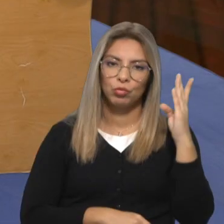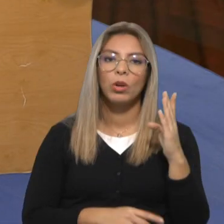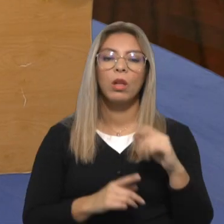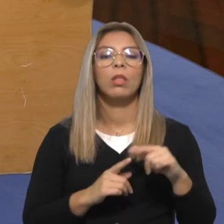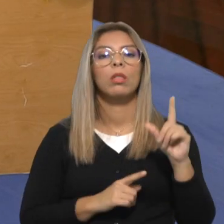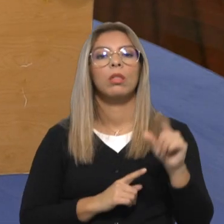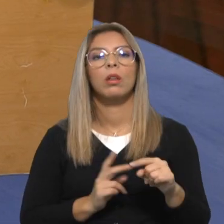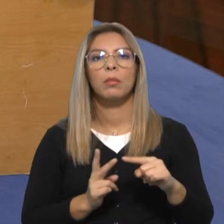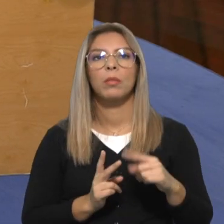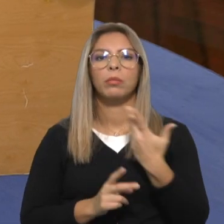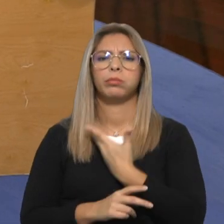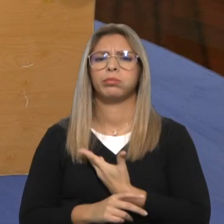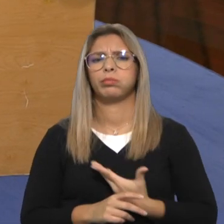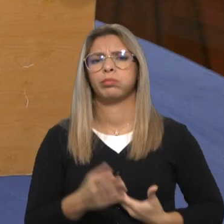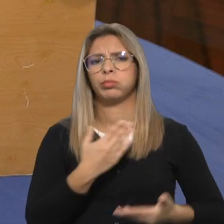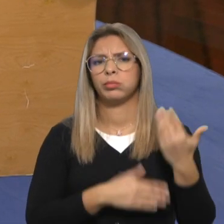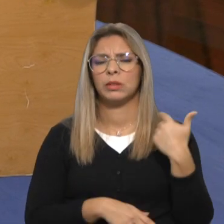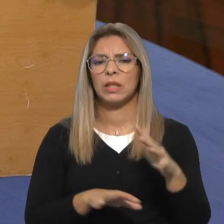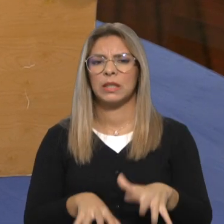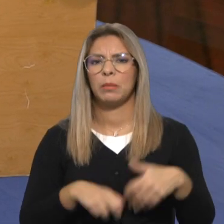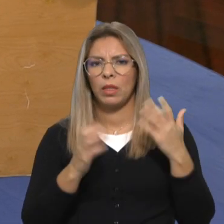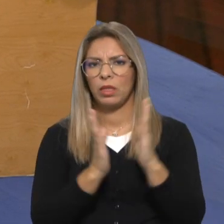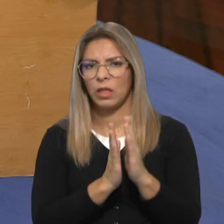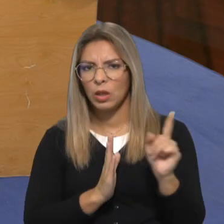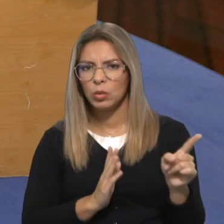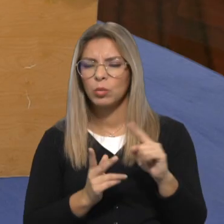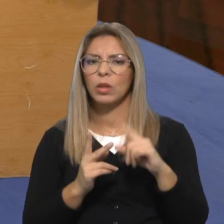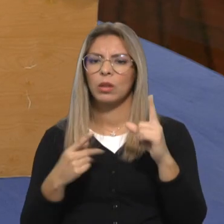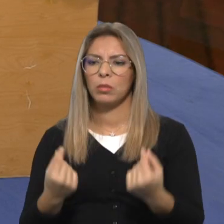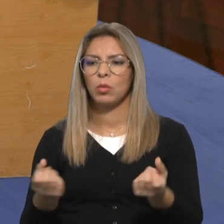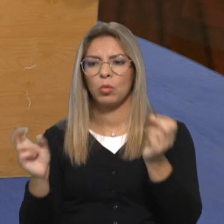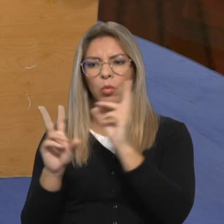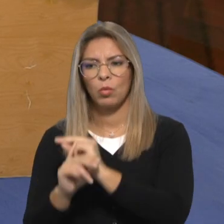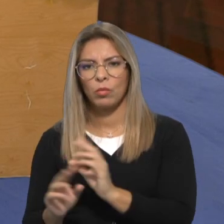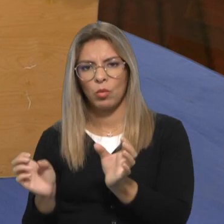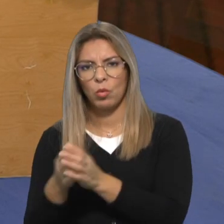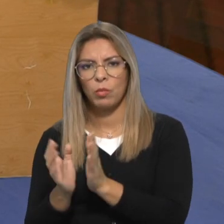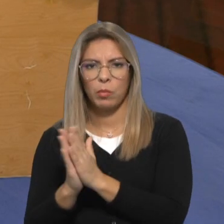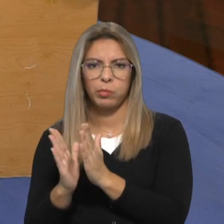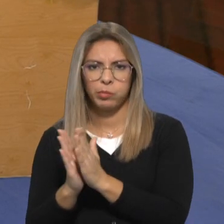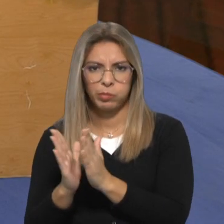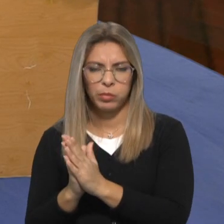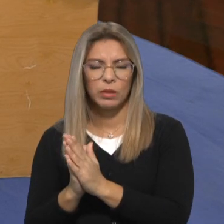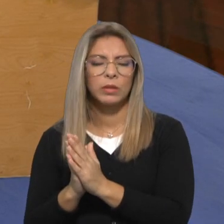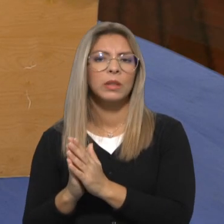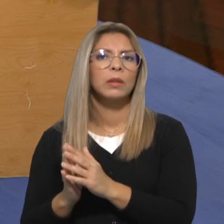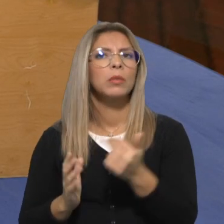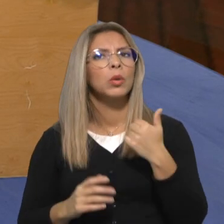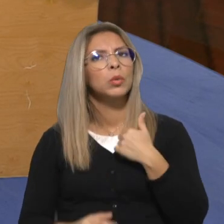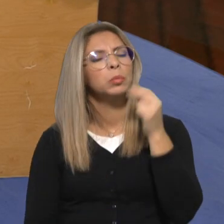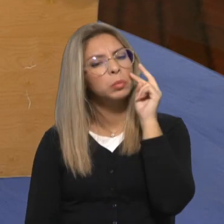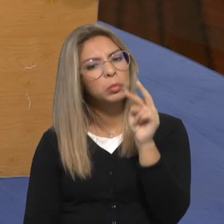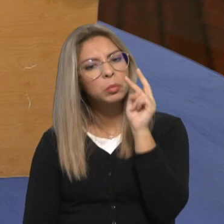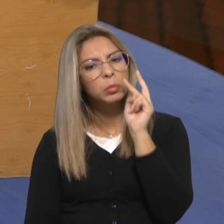mais antigos de alguns das Assembleias de Deus, até aos novos evangélicos, novas comunidades evangélicas. E eu tenho feito uma